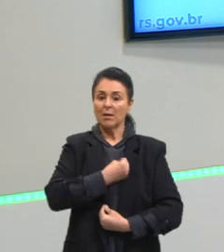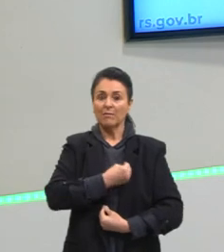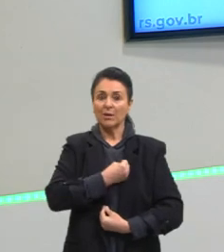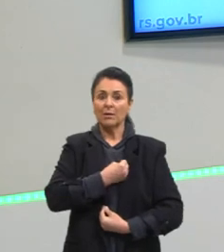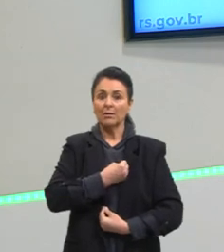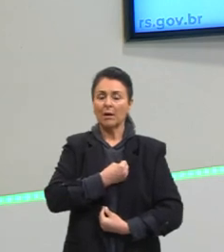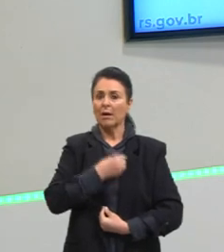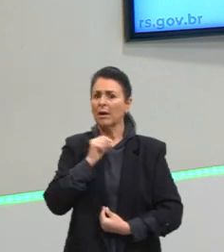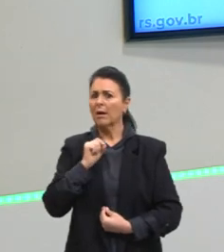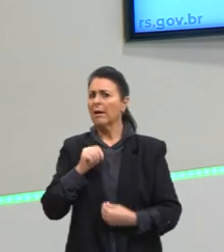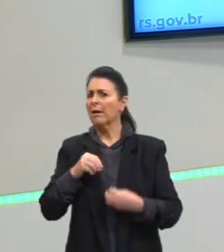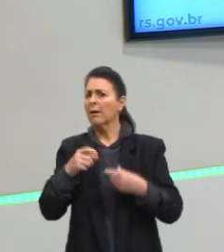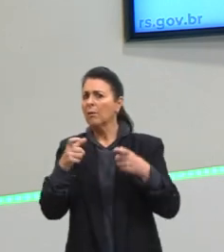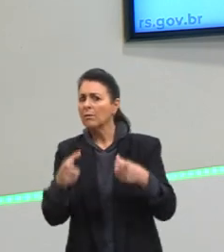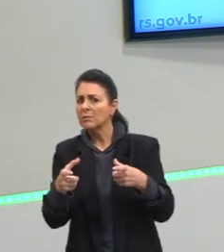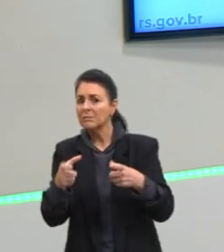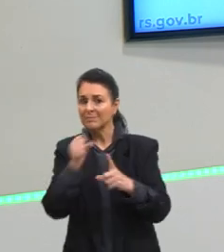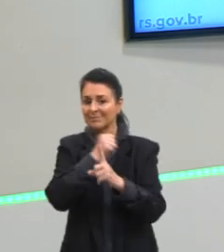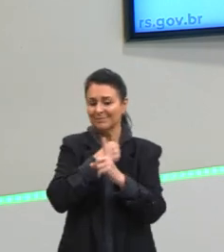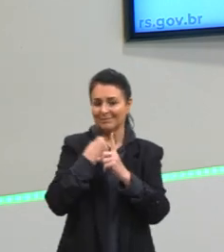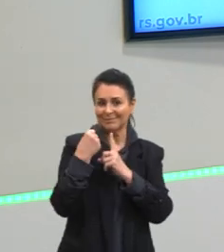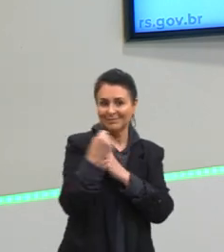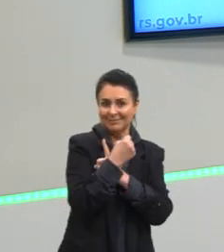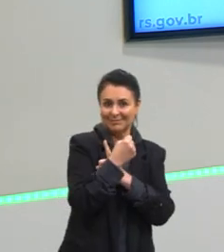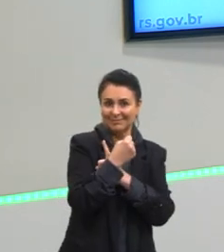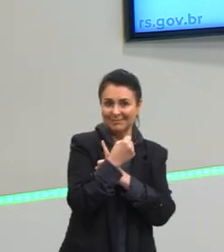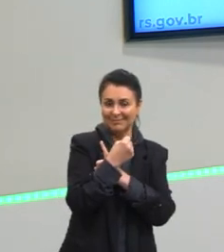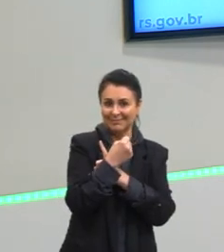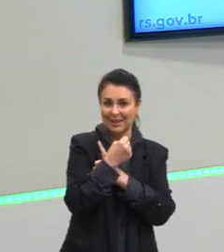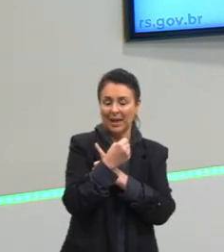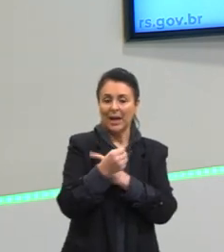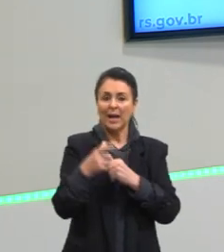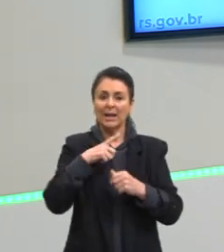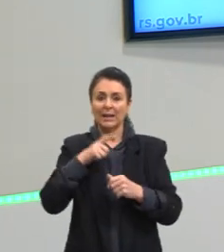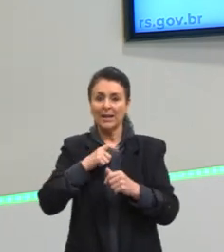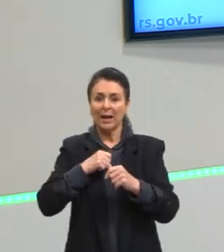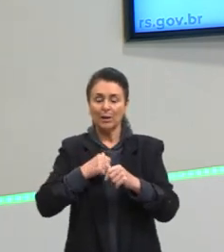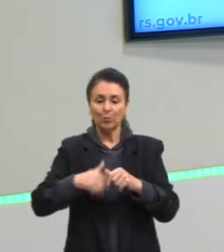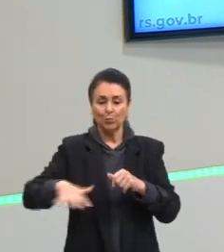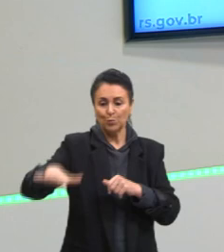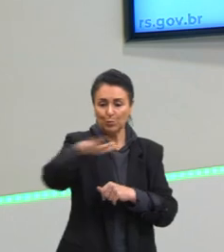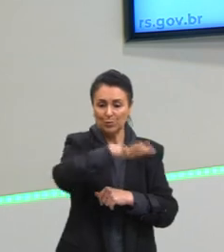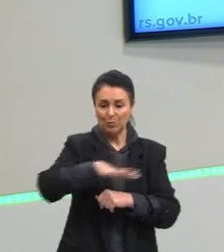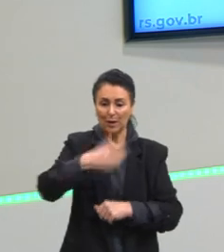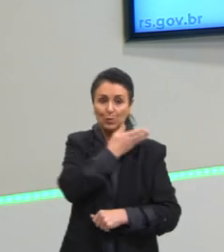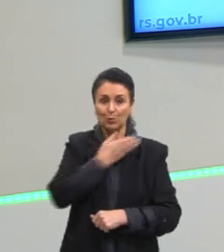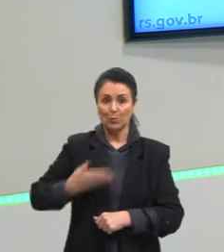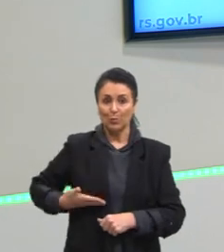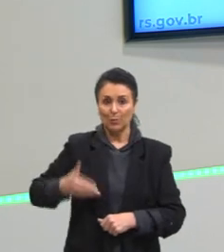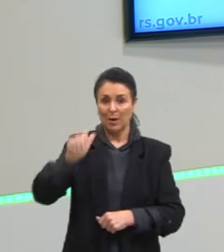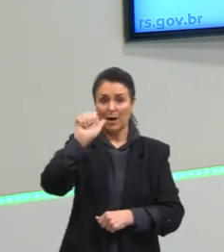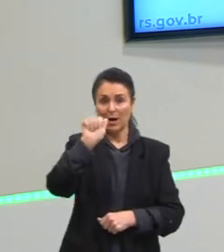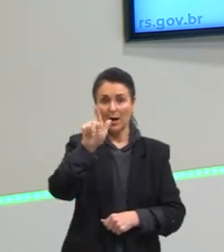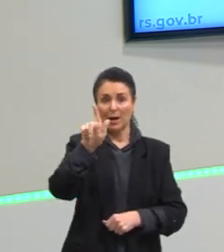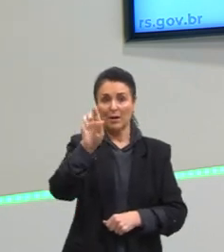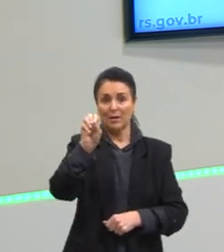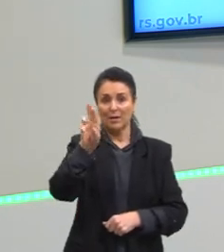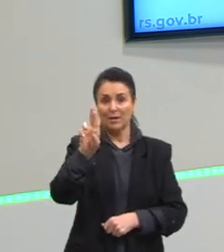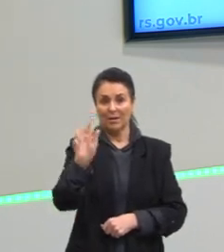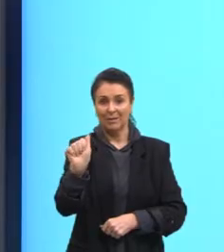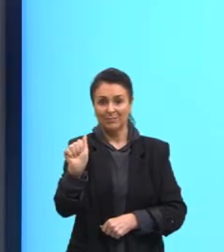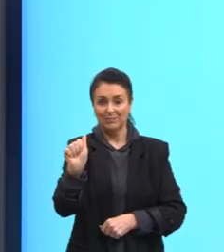sociedade em que a vida é ao redor da Ágora na praça pública discutindo os rumos da sociedade